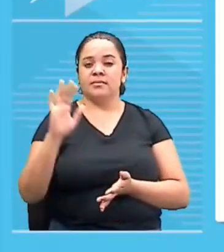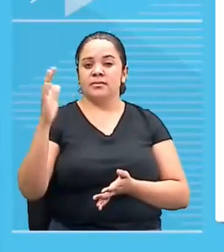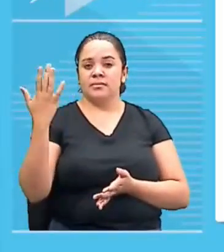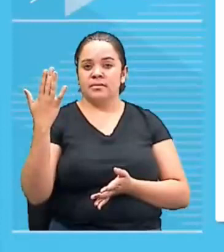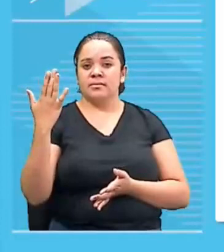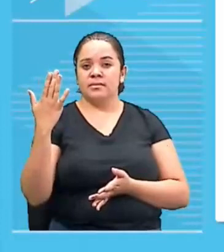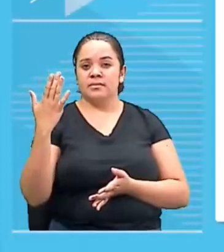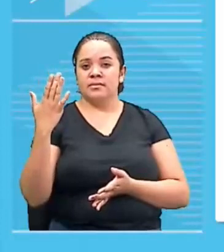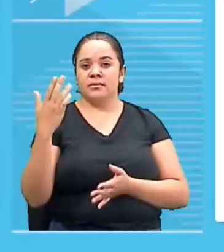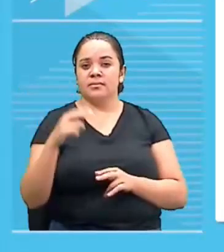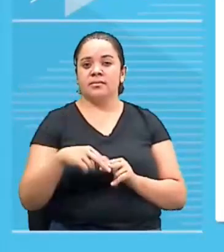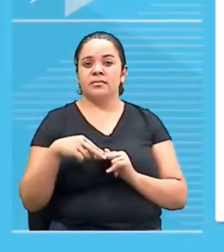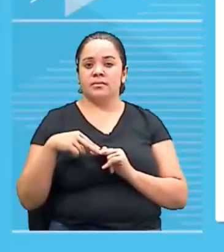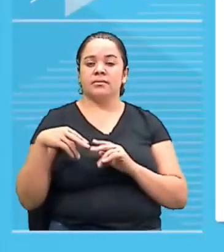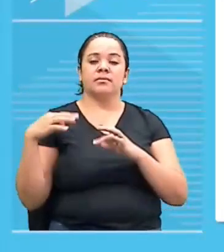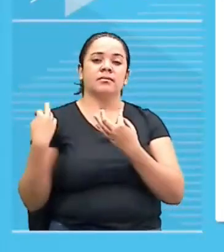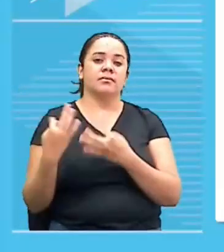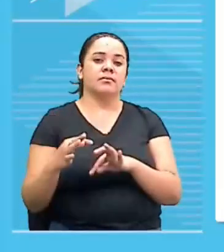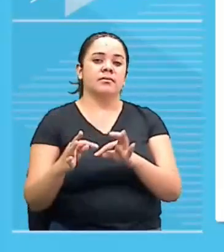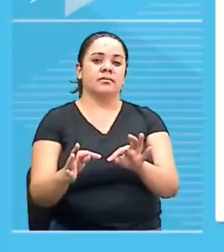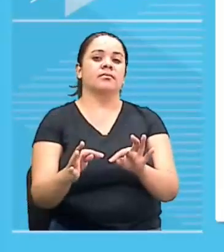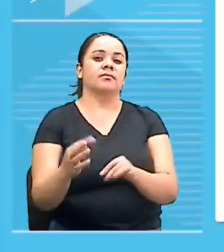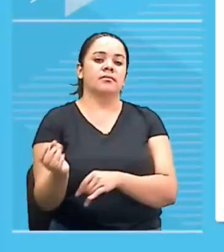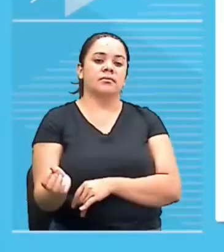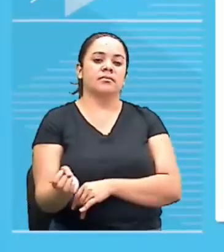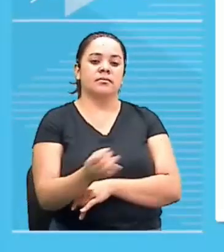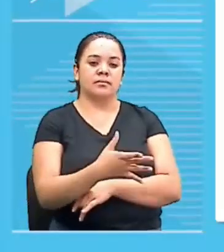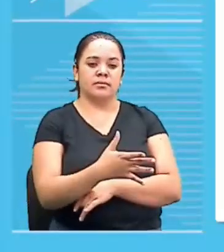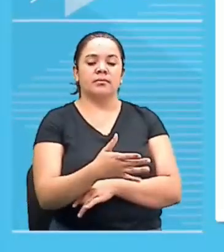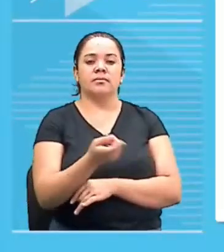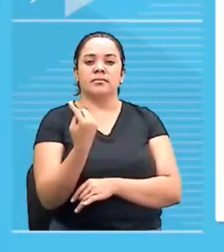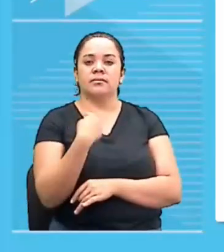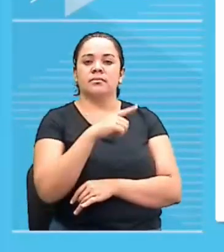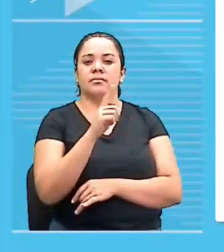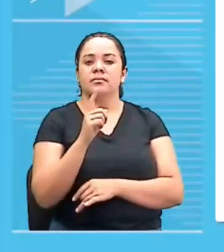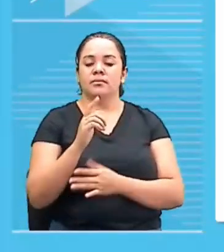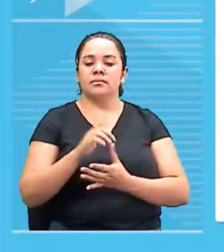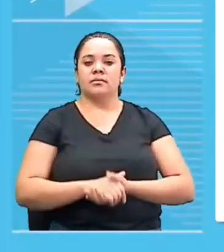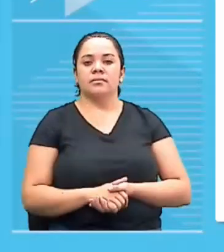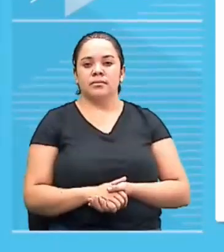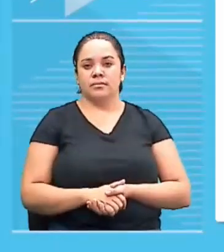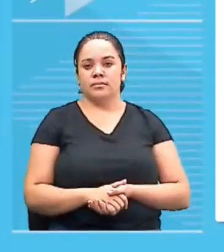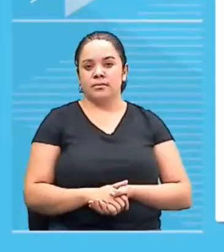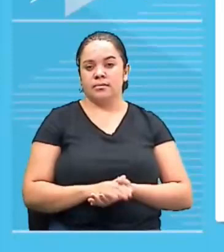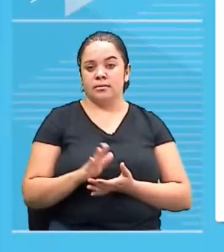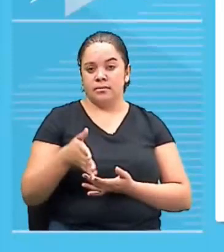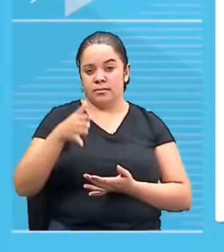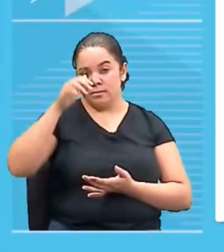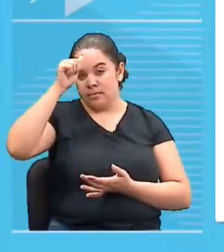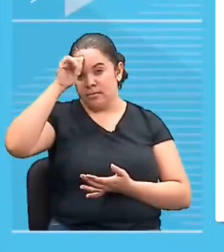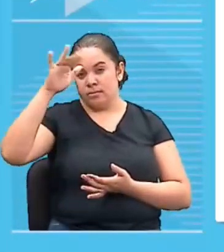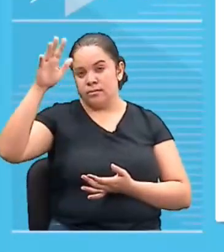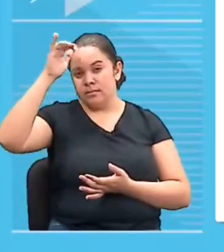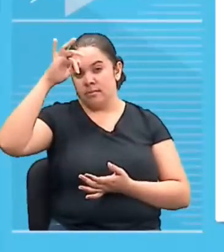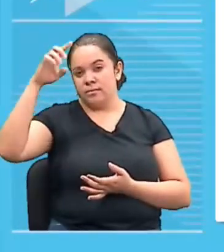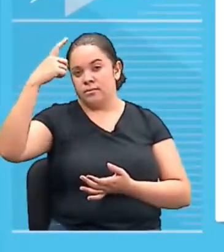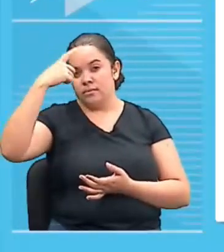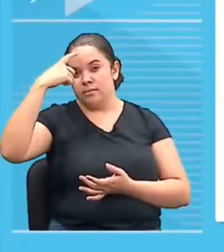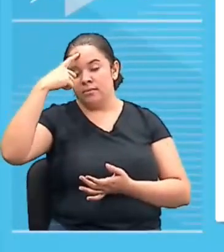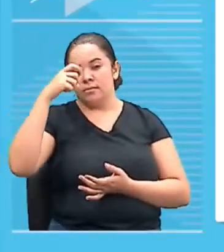acontece com as tecnologias modernas, no nosso caso. Vocês já pensaram se hoje